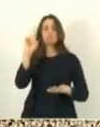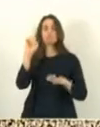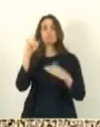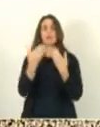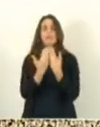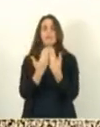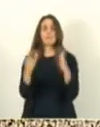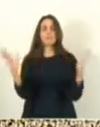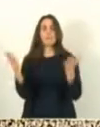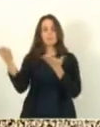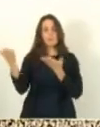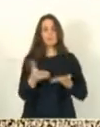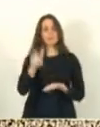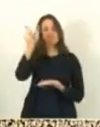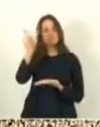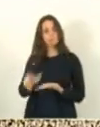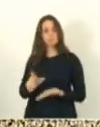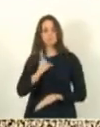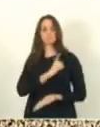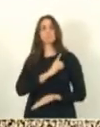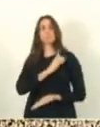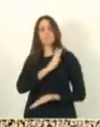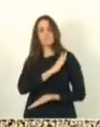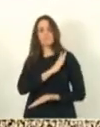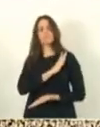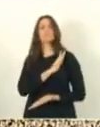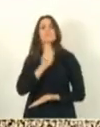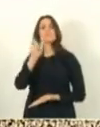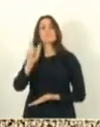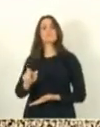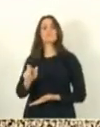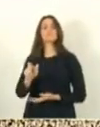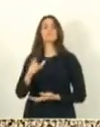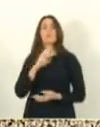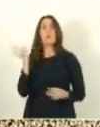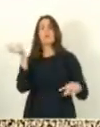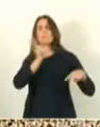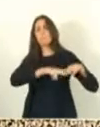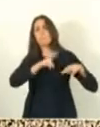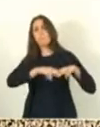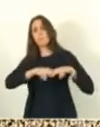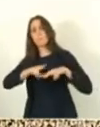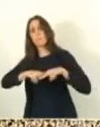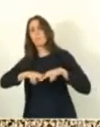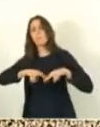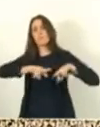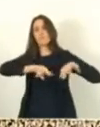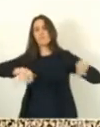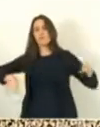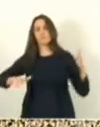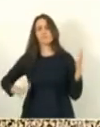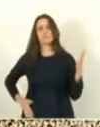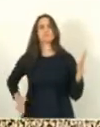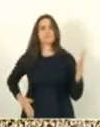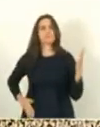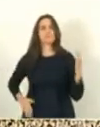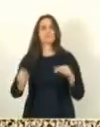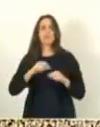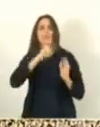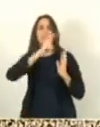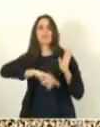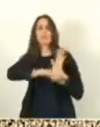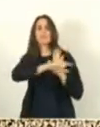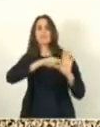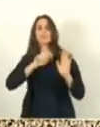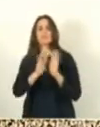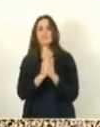mesma e convido ele, o delegado Danilo Baense, que já botou muito vagabundo na cadeia, a fazer a leitura de um